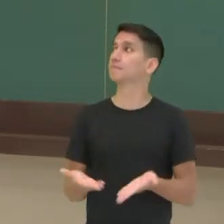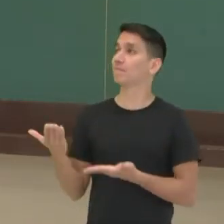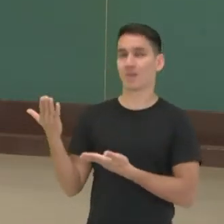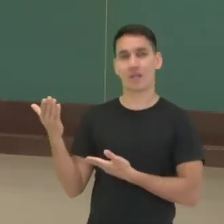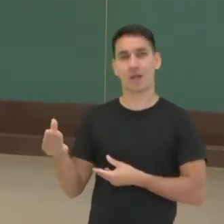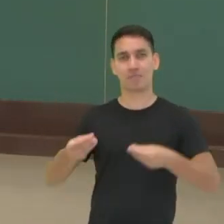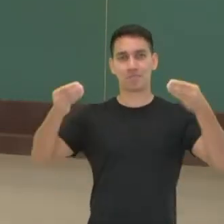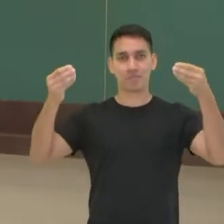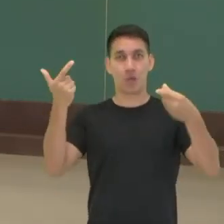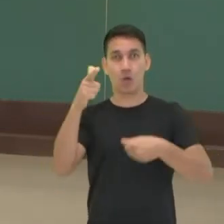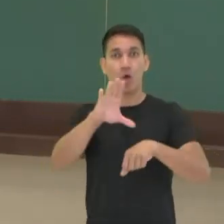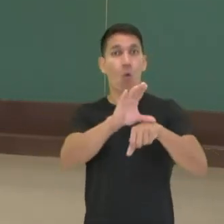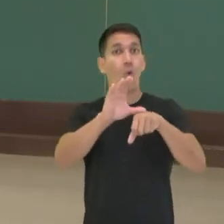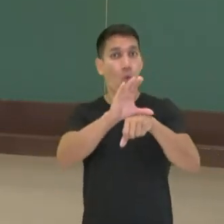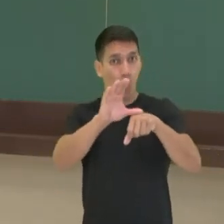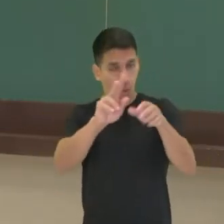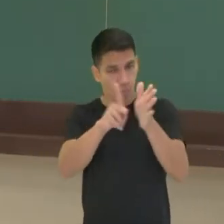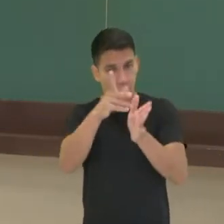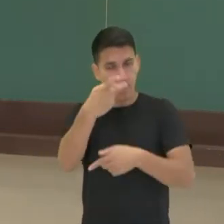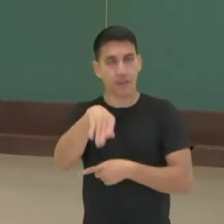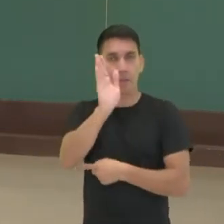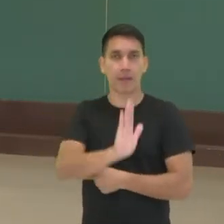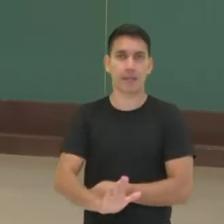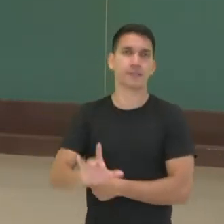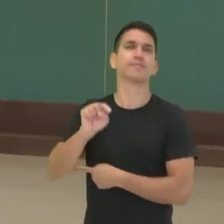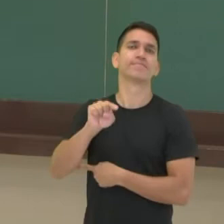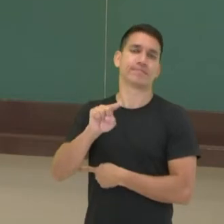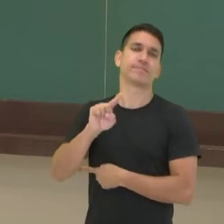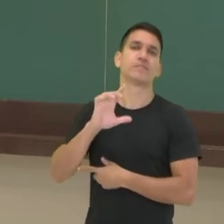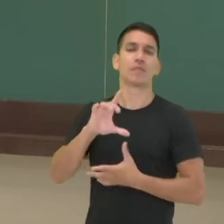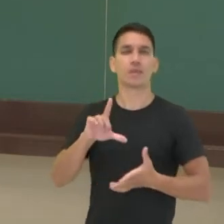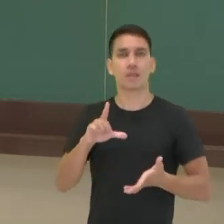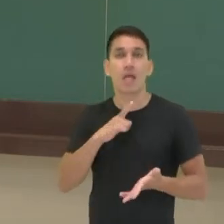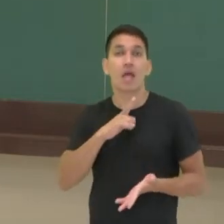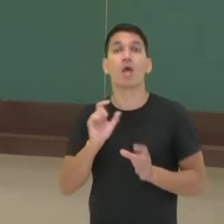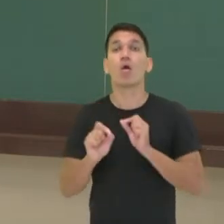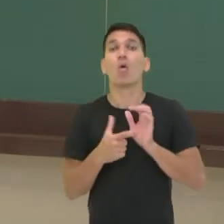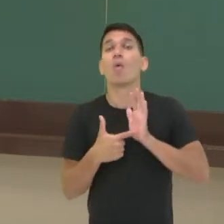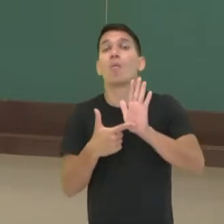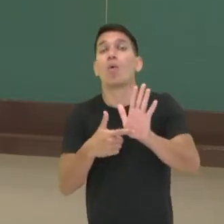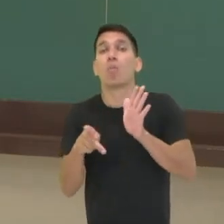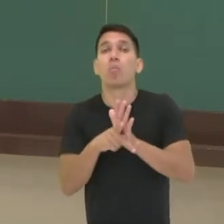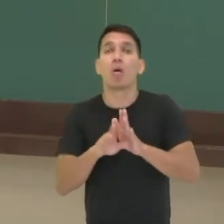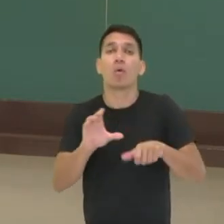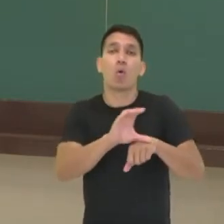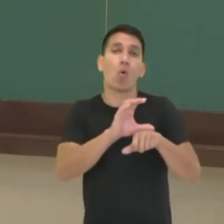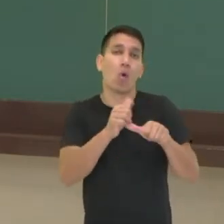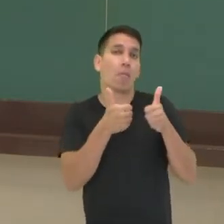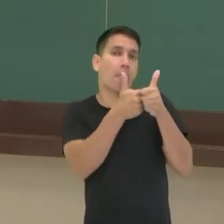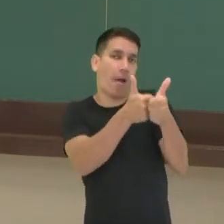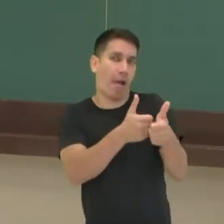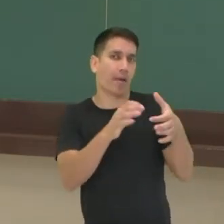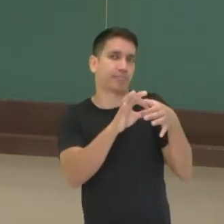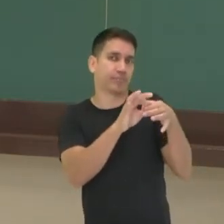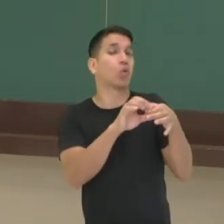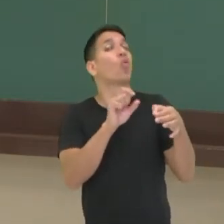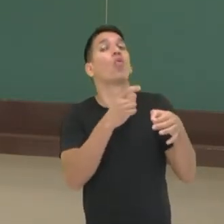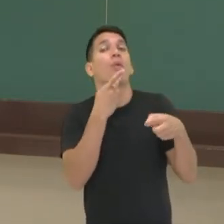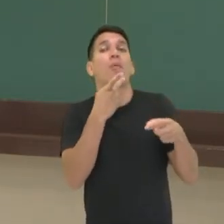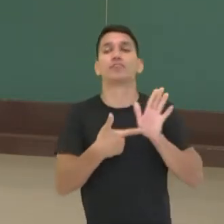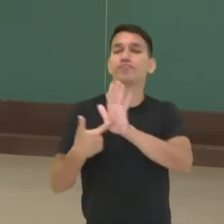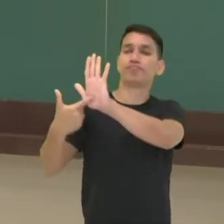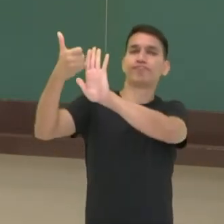aqui, Constituição Federal. Na nossa Constituição Federal. E ele se baseia aqui para conseguir